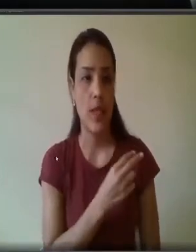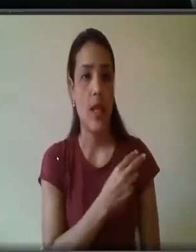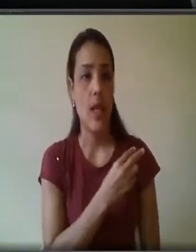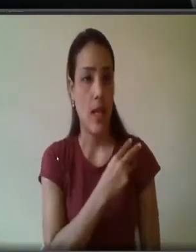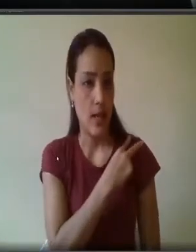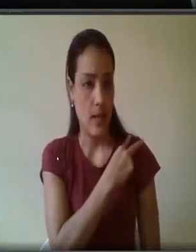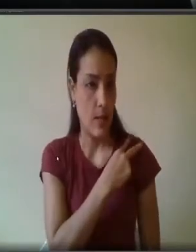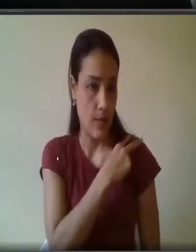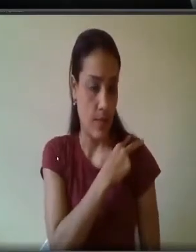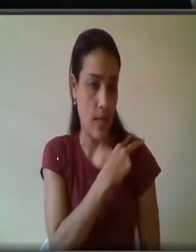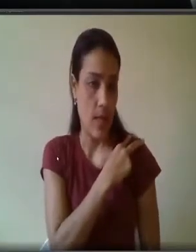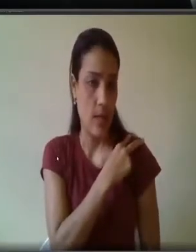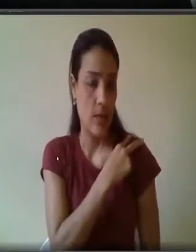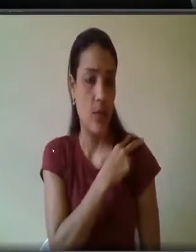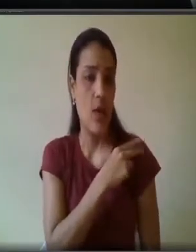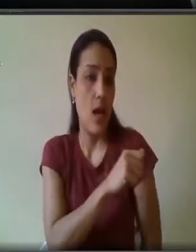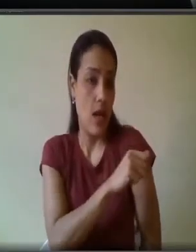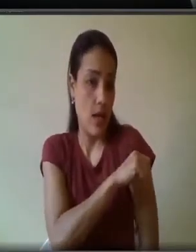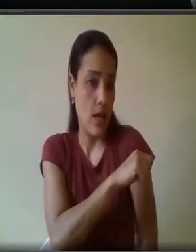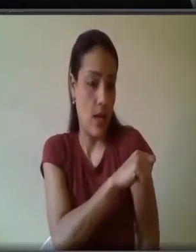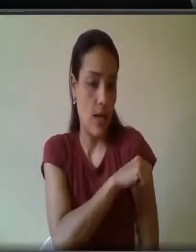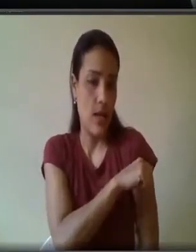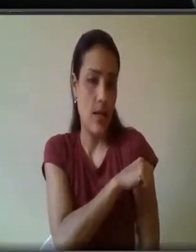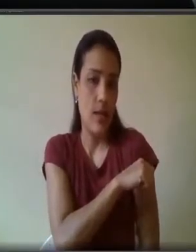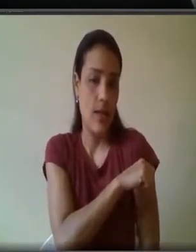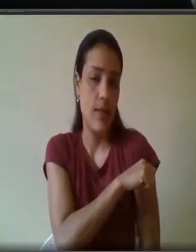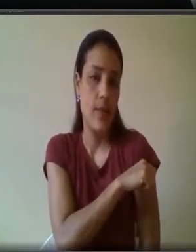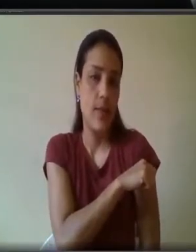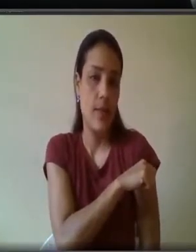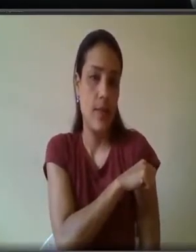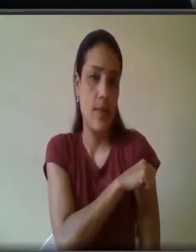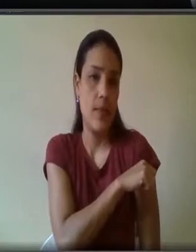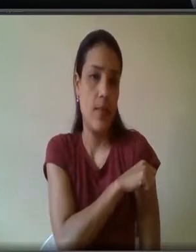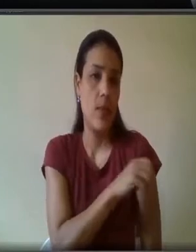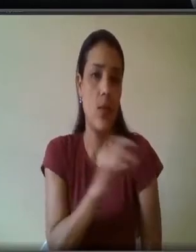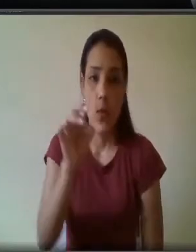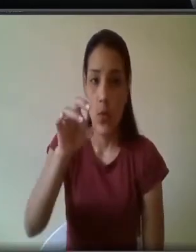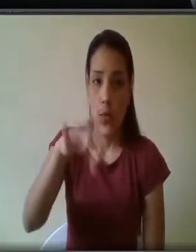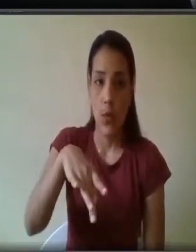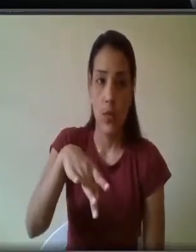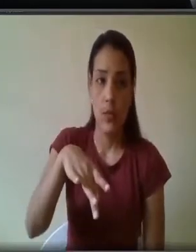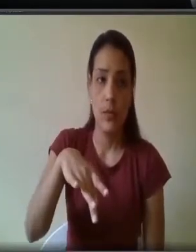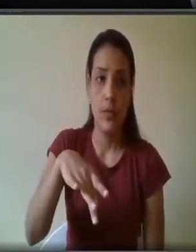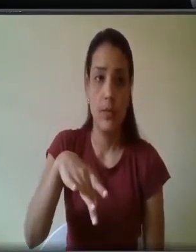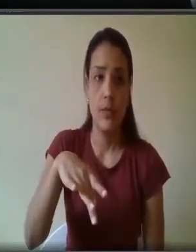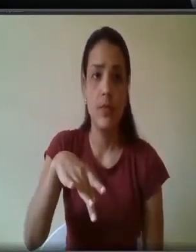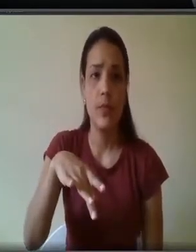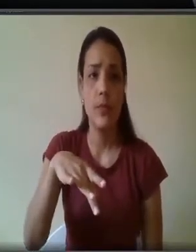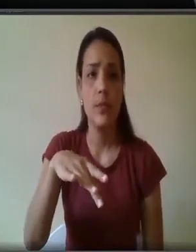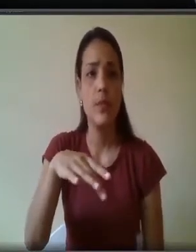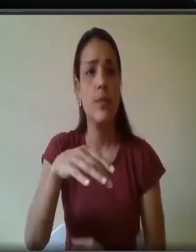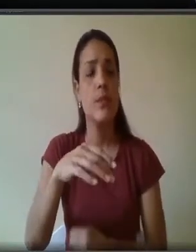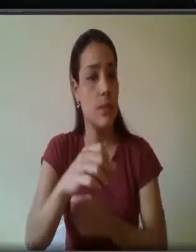médio. Ele chega no último ano e ele faz uma pergunta muito